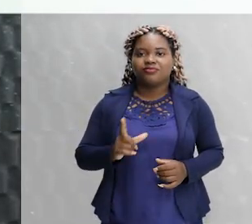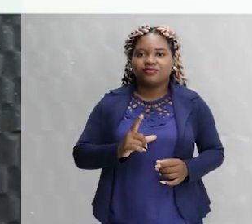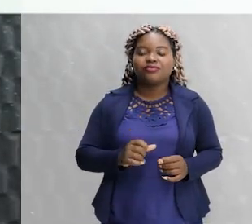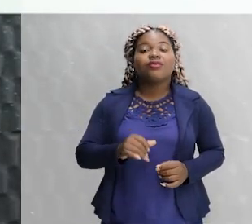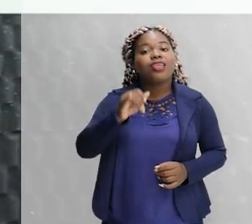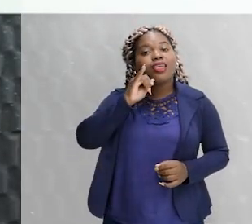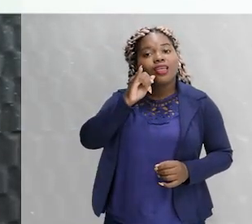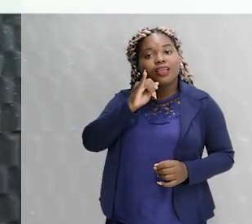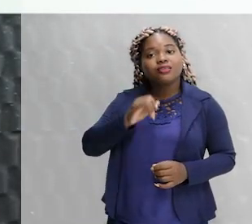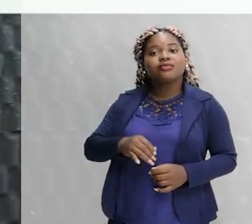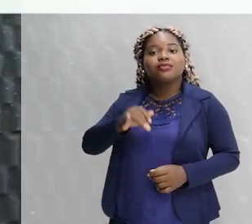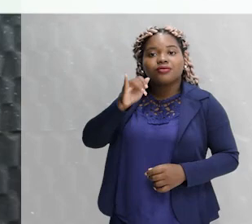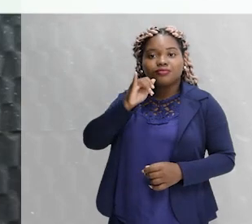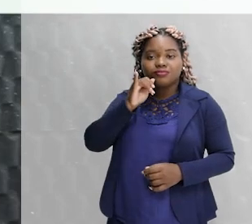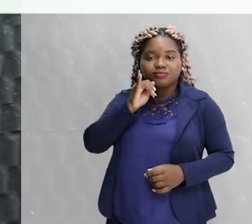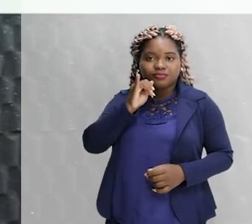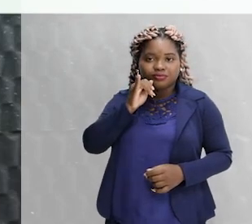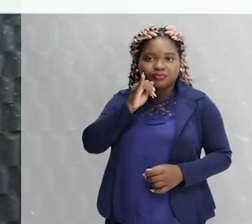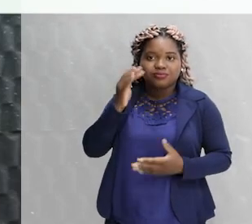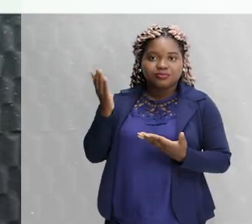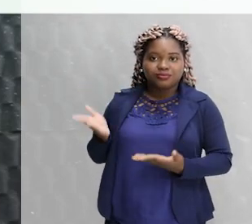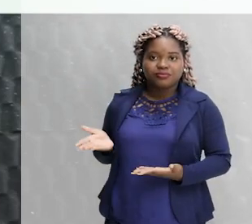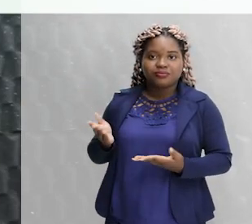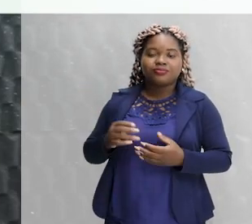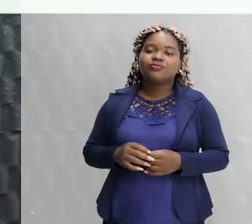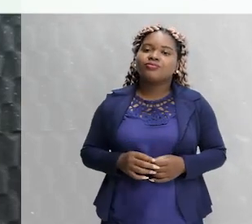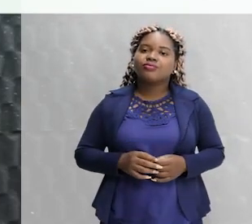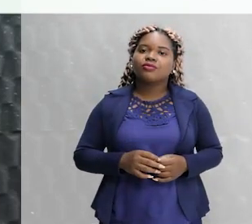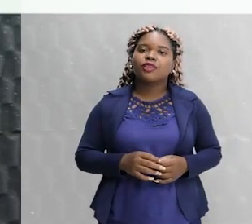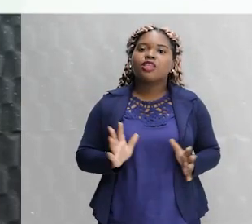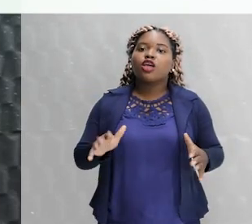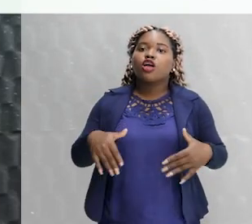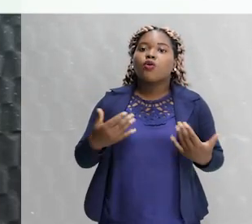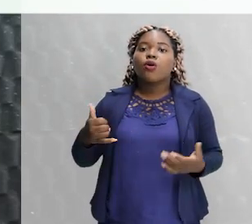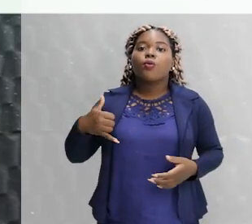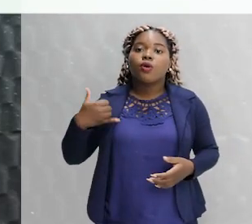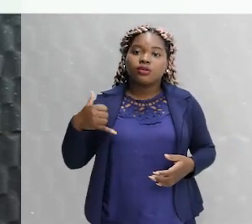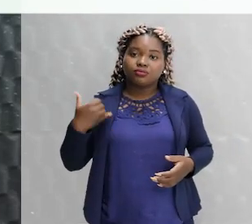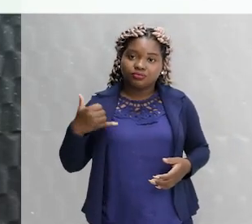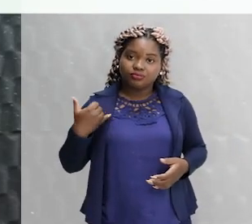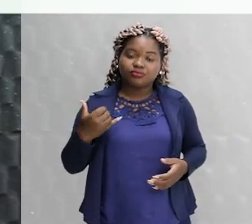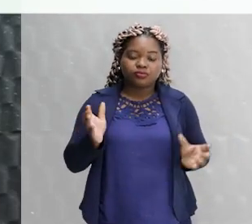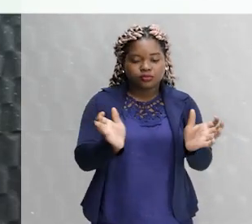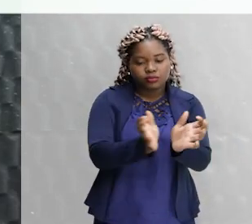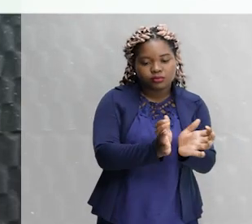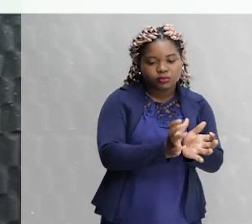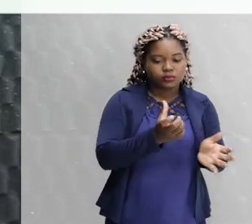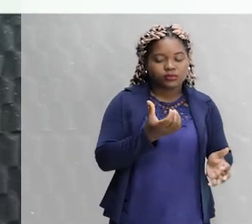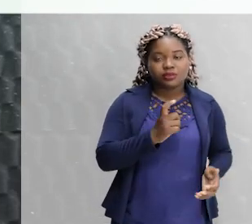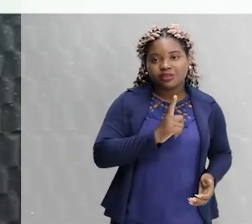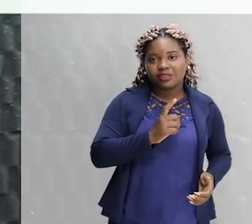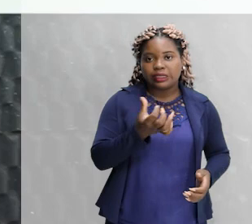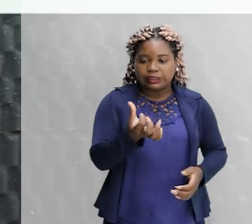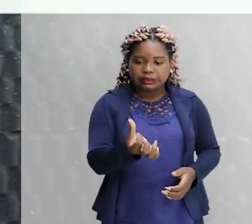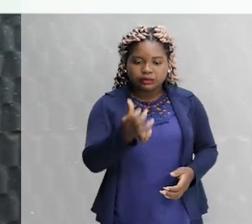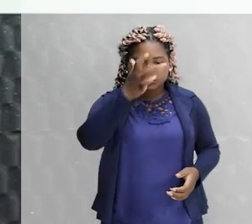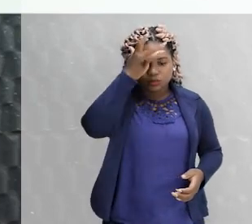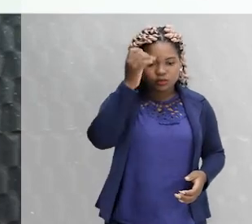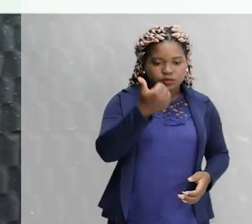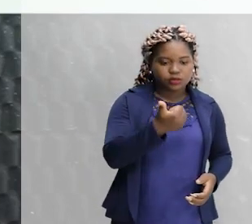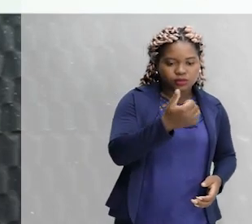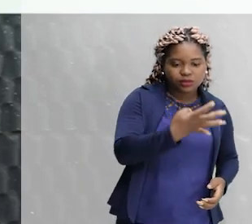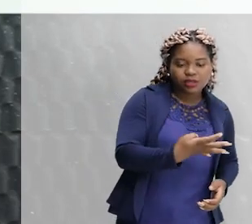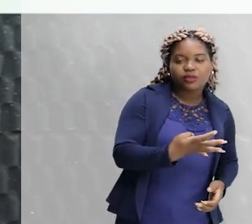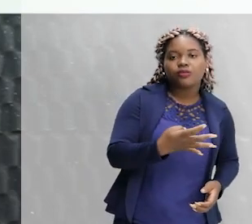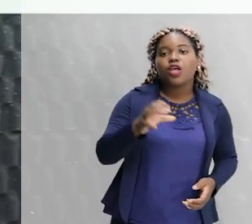aqui, ó, ele quer saber qual a idade média de um grupo que há 6 pessoas de 14 anos, 9 pessoas de